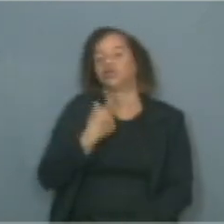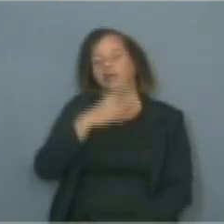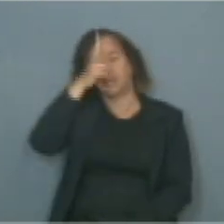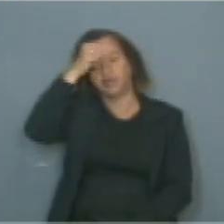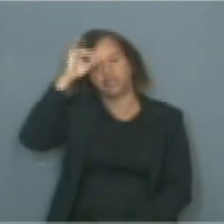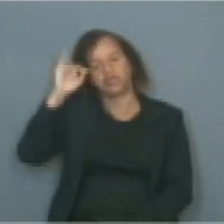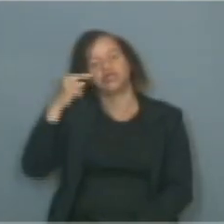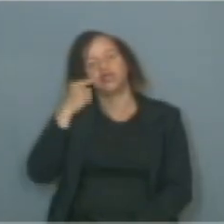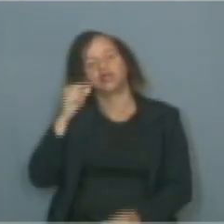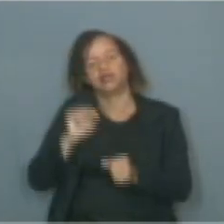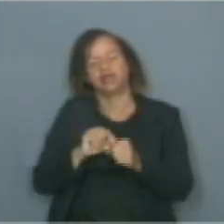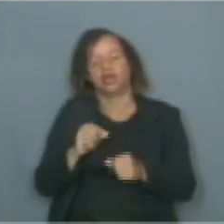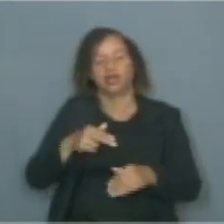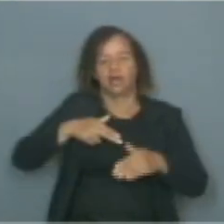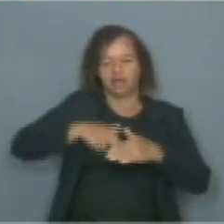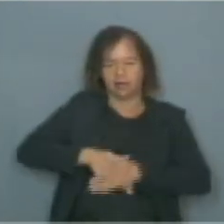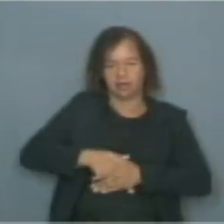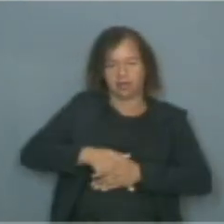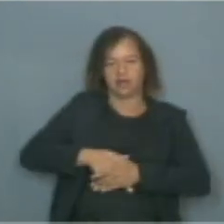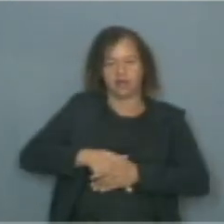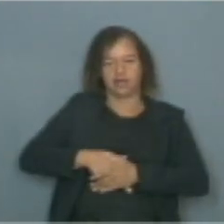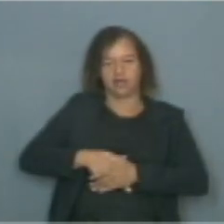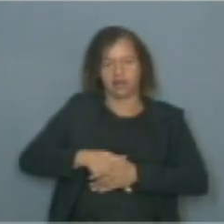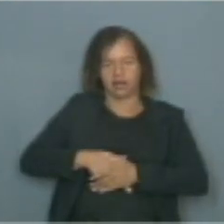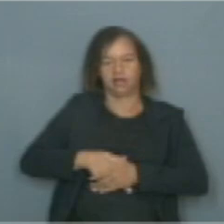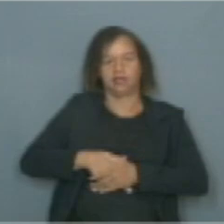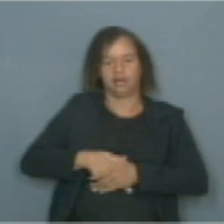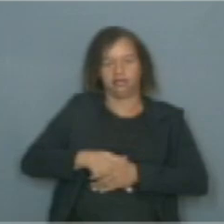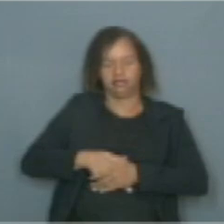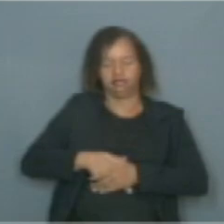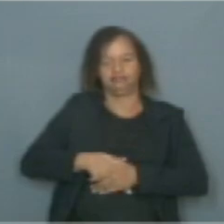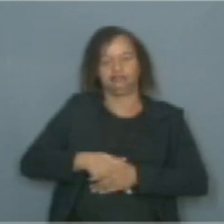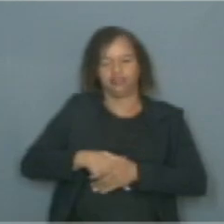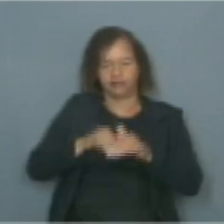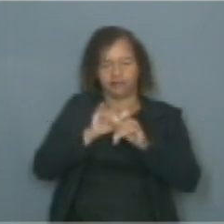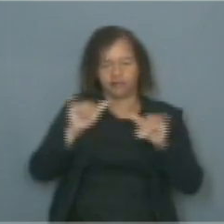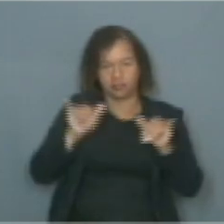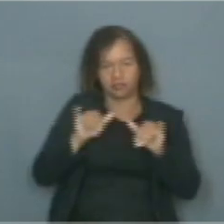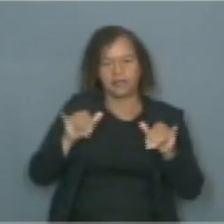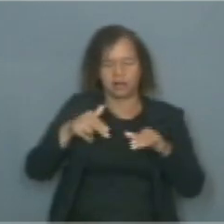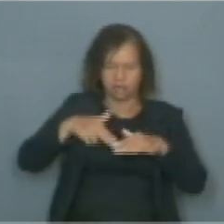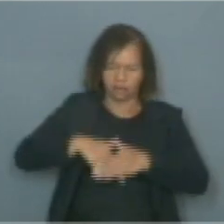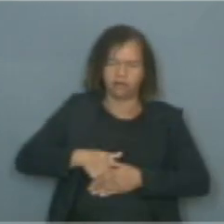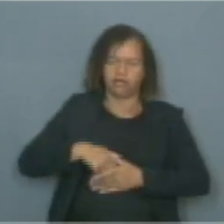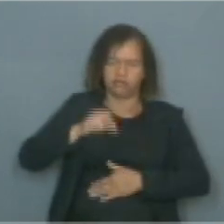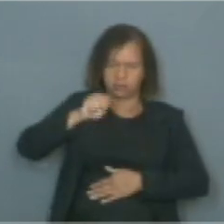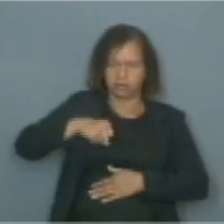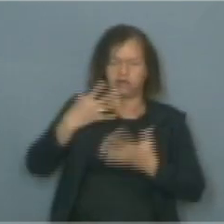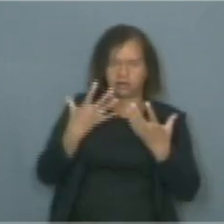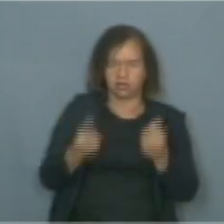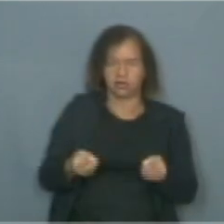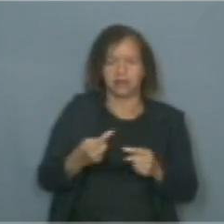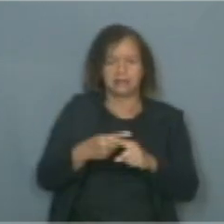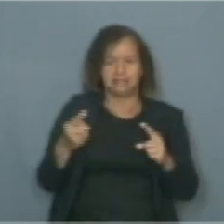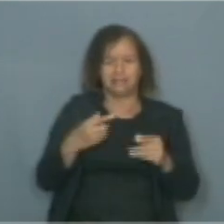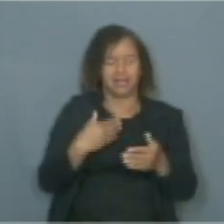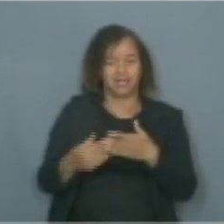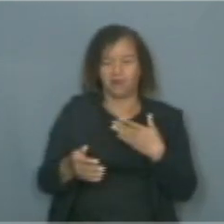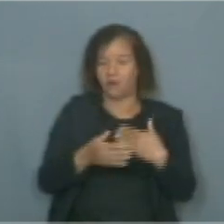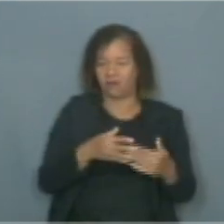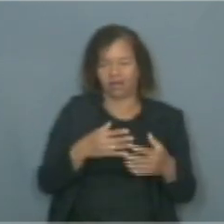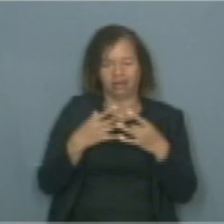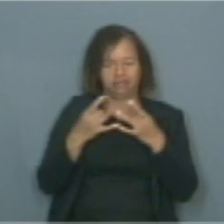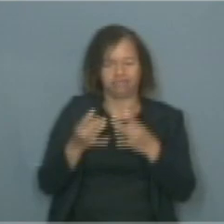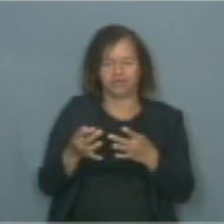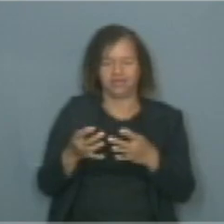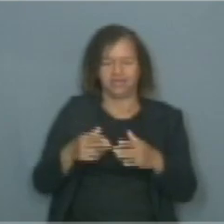João Campos, dizer que vai armar a guarda. Eu vou aqui replicar. Eu sou a favor do armamento da guarda, mas eu não sou a